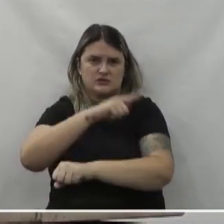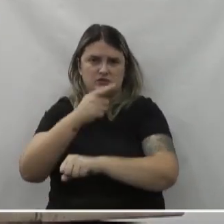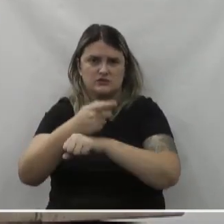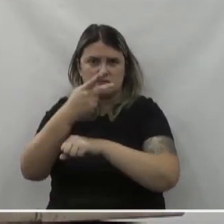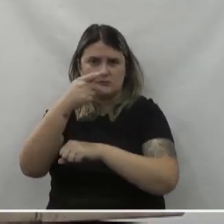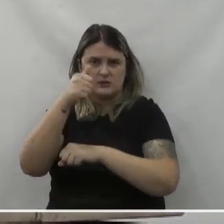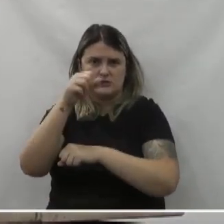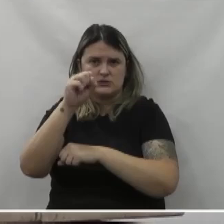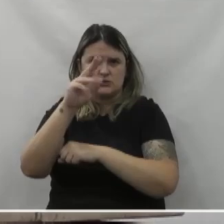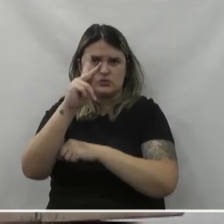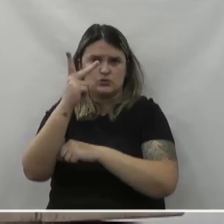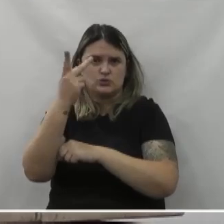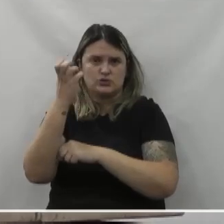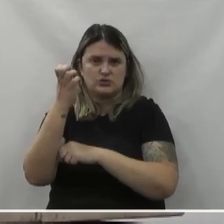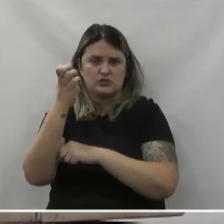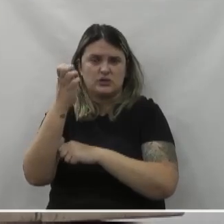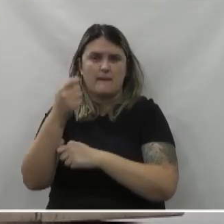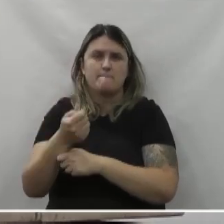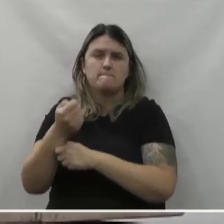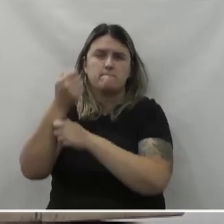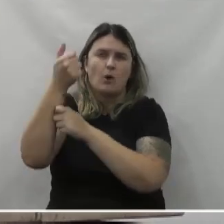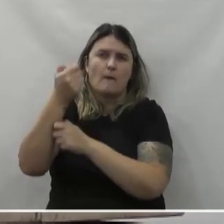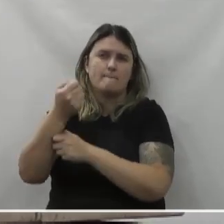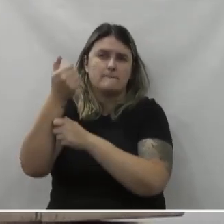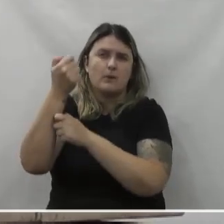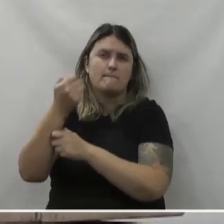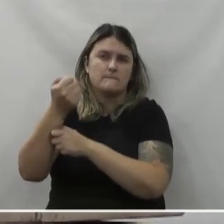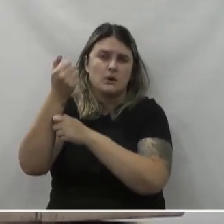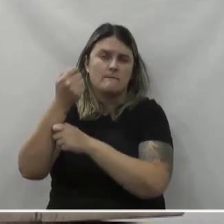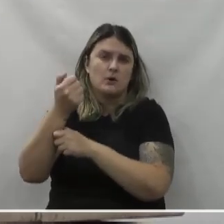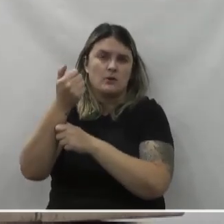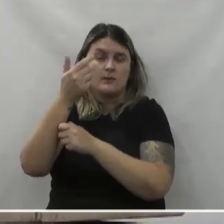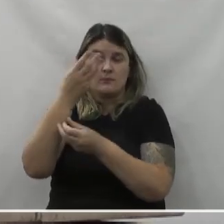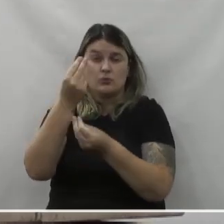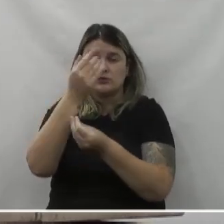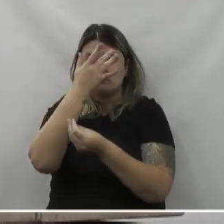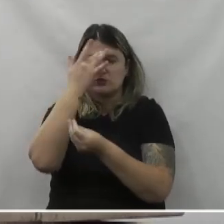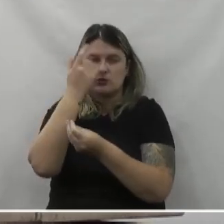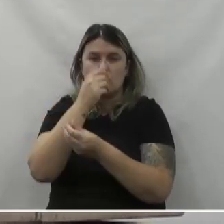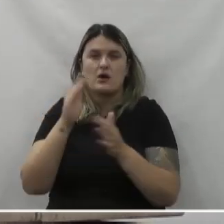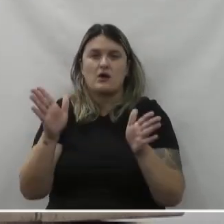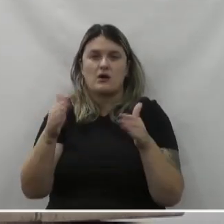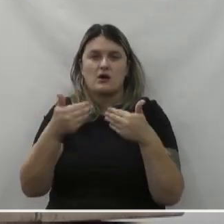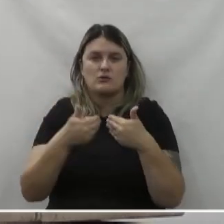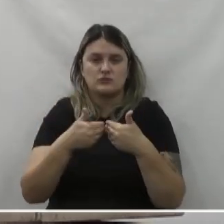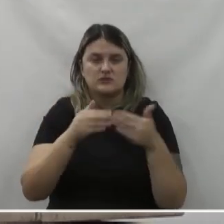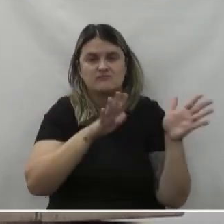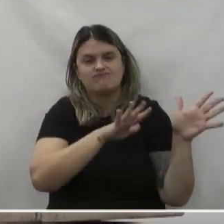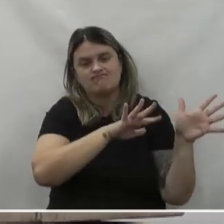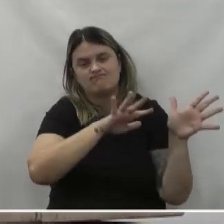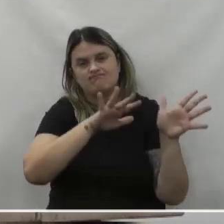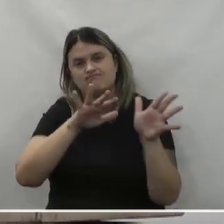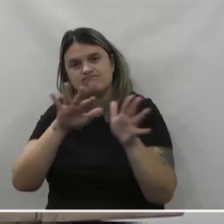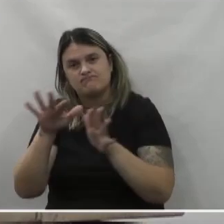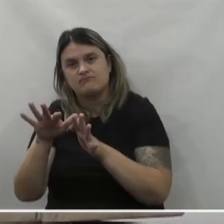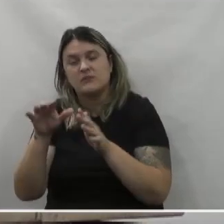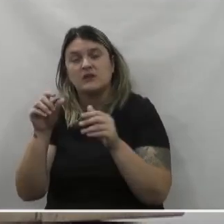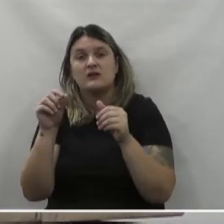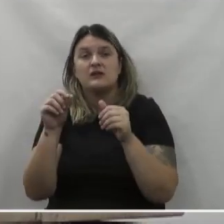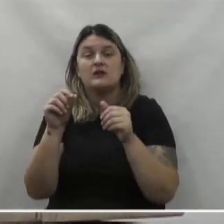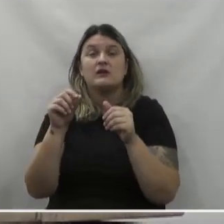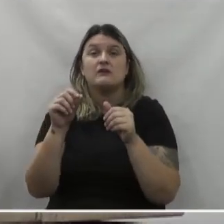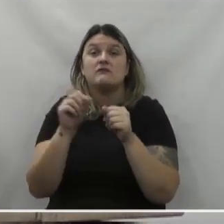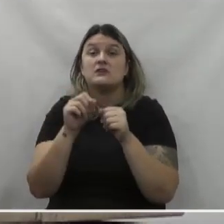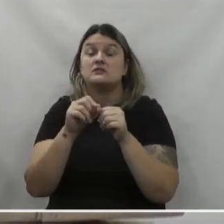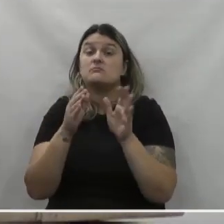Pastucci, quanto à queima de fogos. E foram inúmeras mensagens, ligações de pedido para